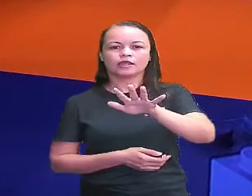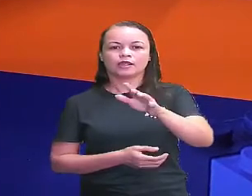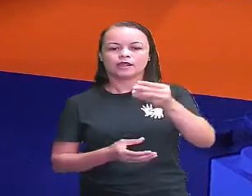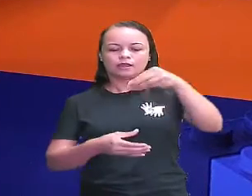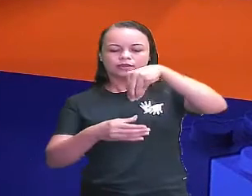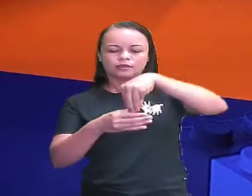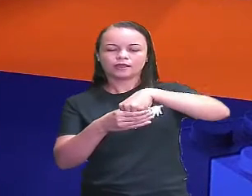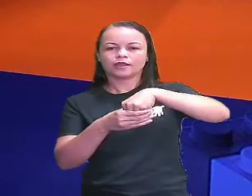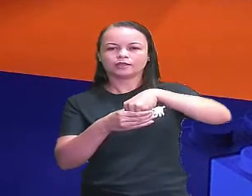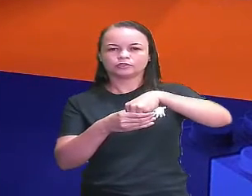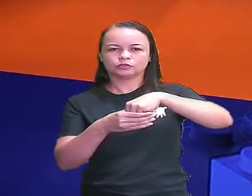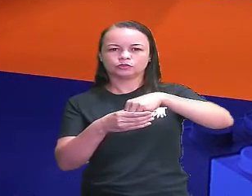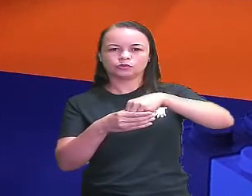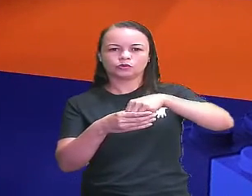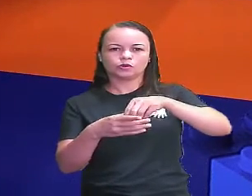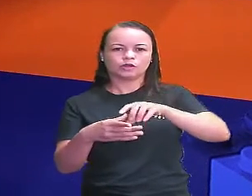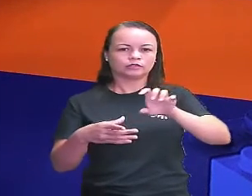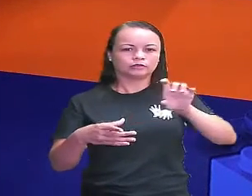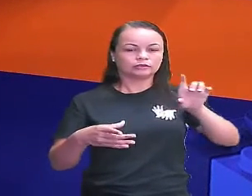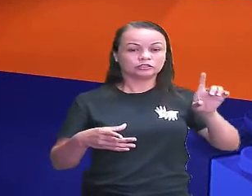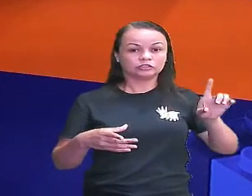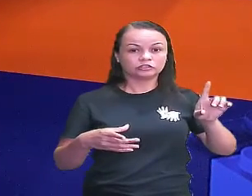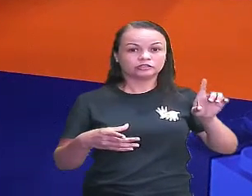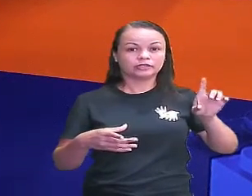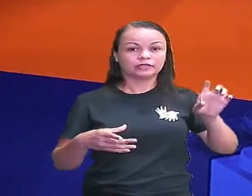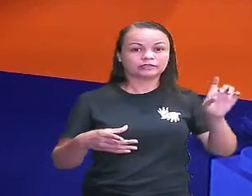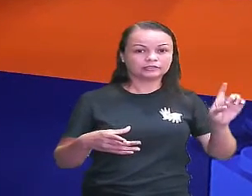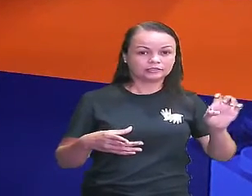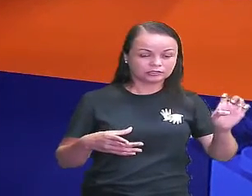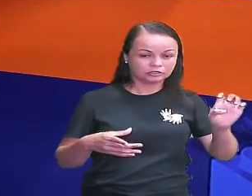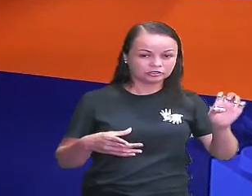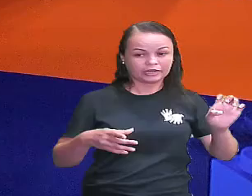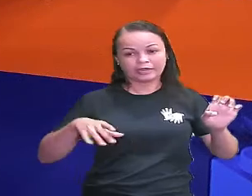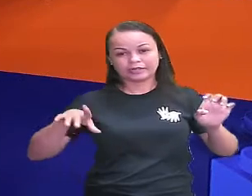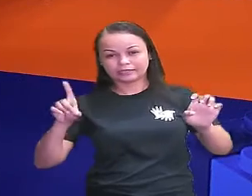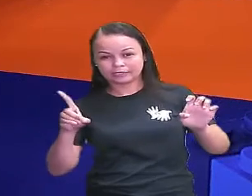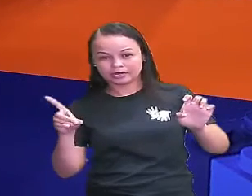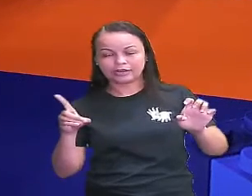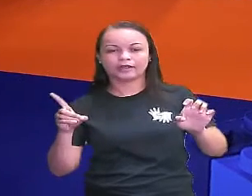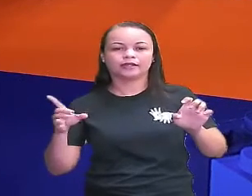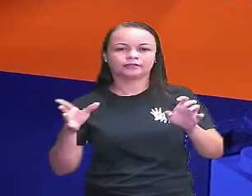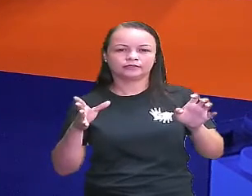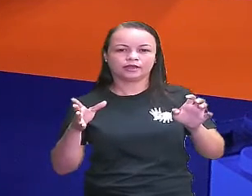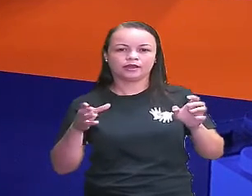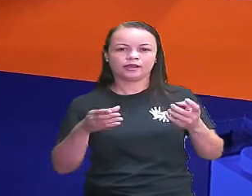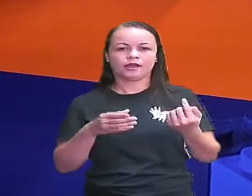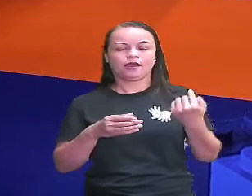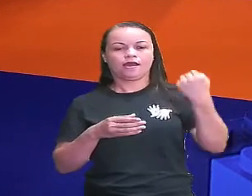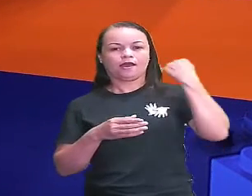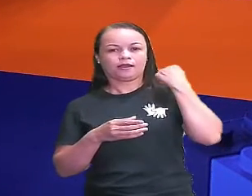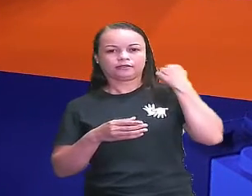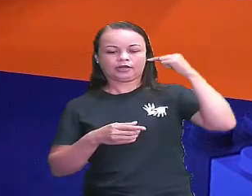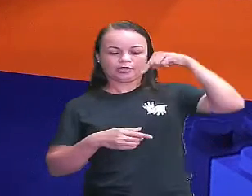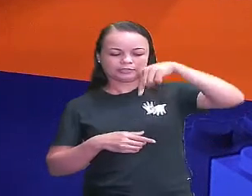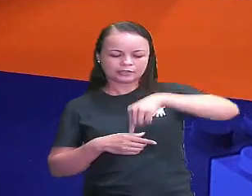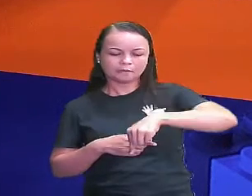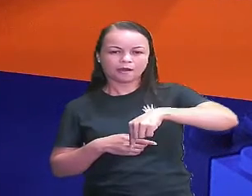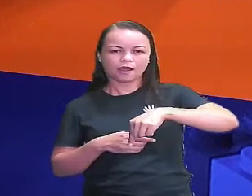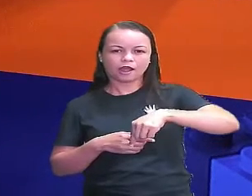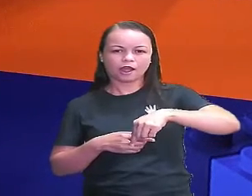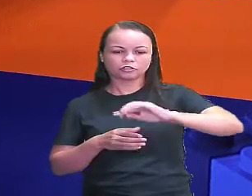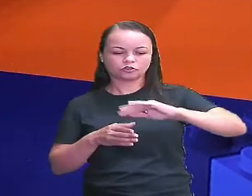dentro, esquerda, direita, atrás, embaixo,